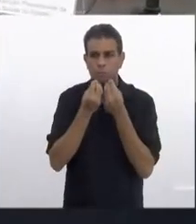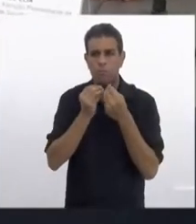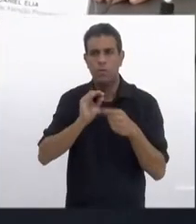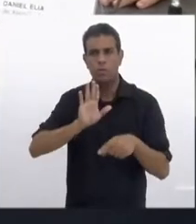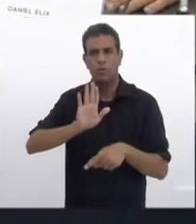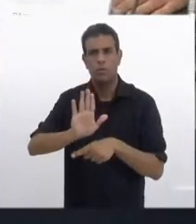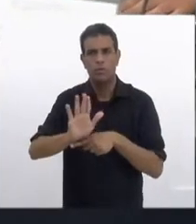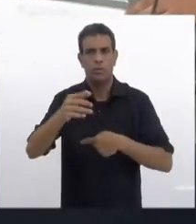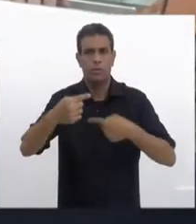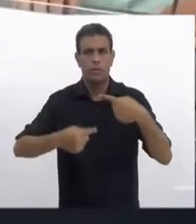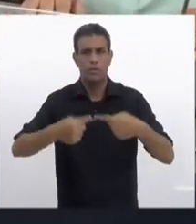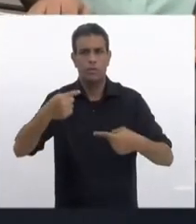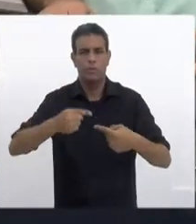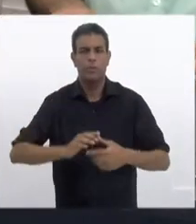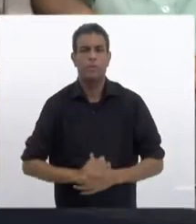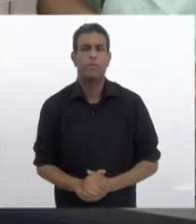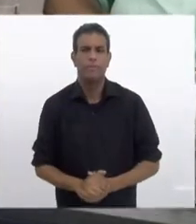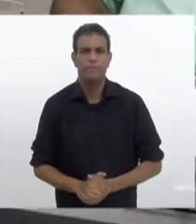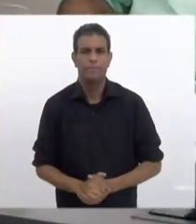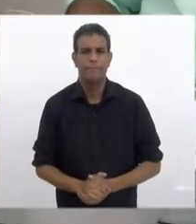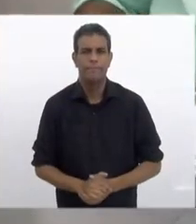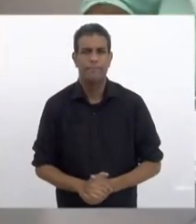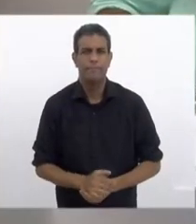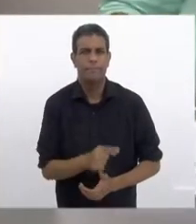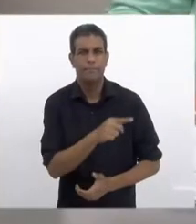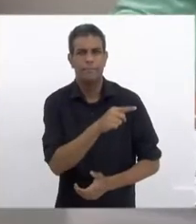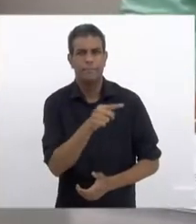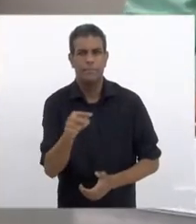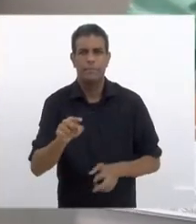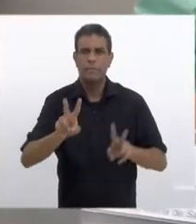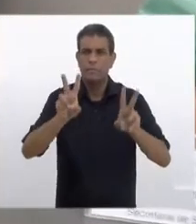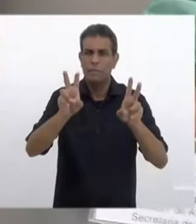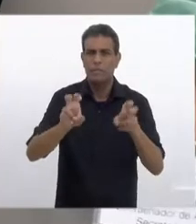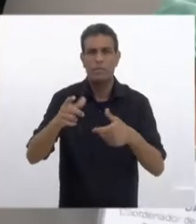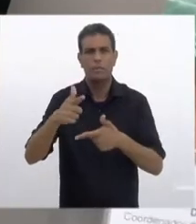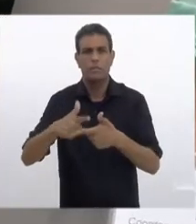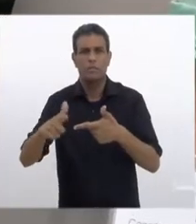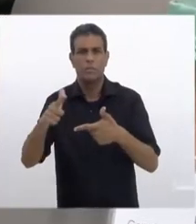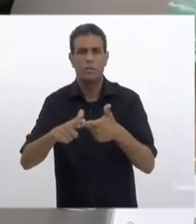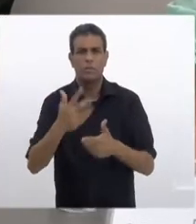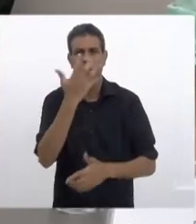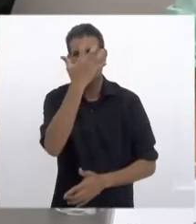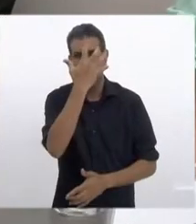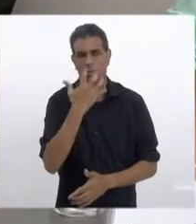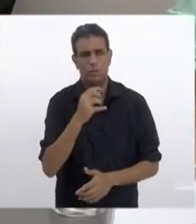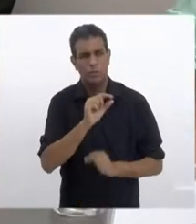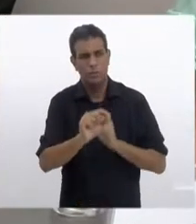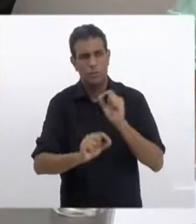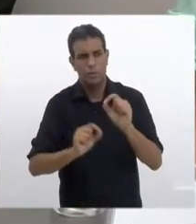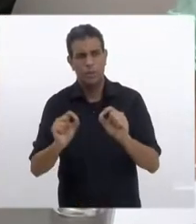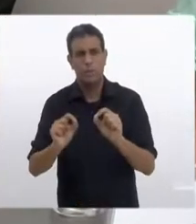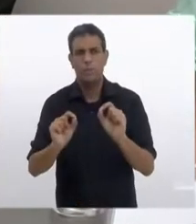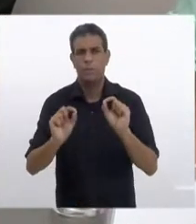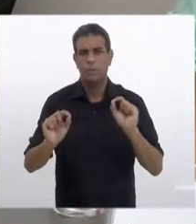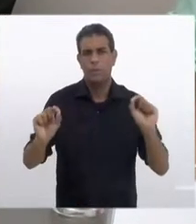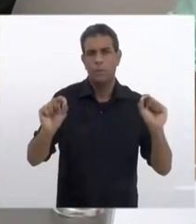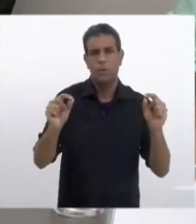discussão. Okay. É um problema grande, complexo, e que tem perspectivas que